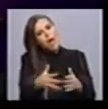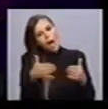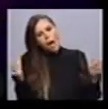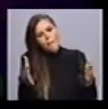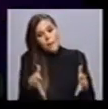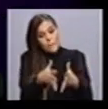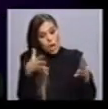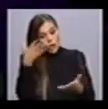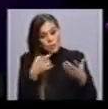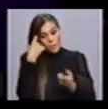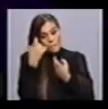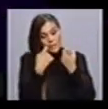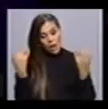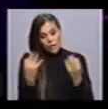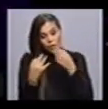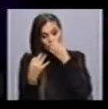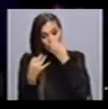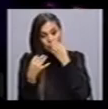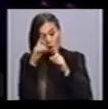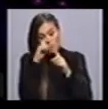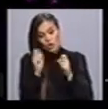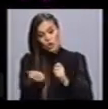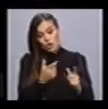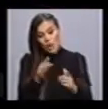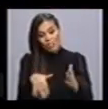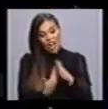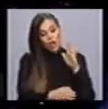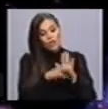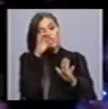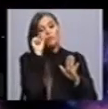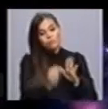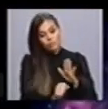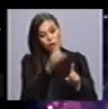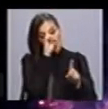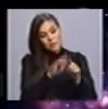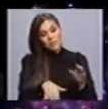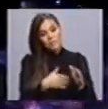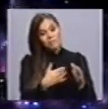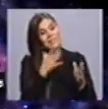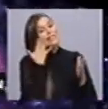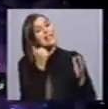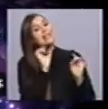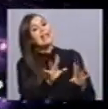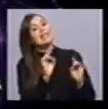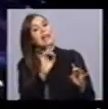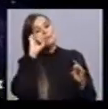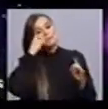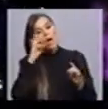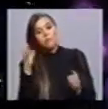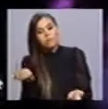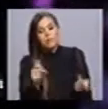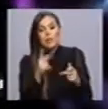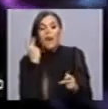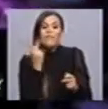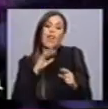pensava para que estas estrelas possam ter condições, ou pelo menos possam não prejudicar o aparecimento de vida